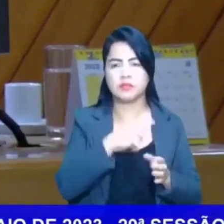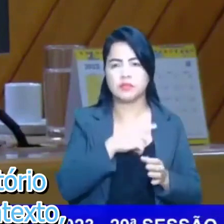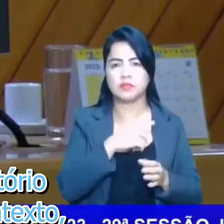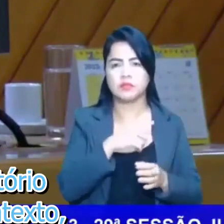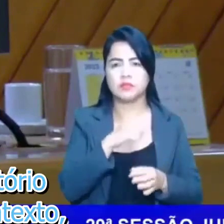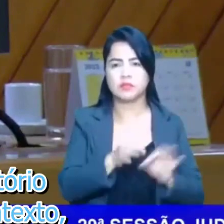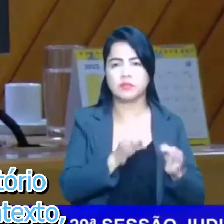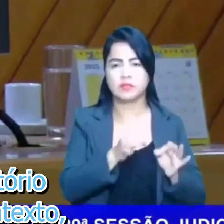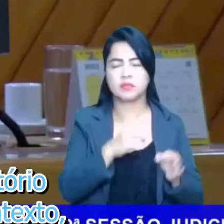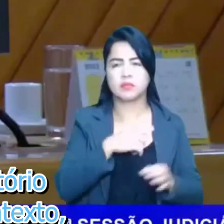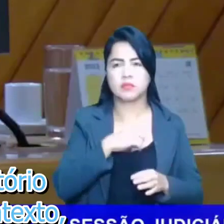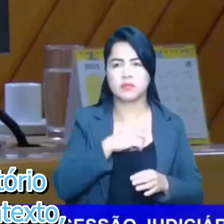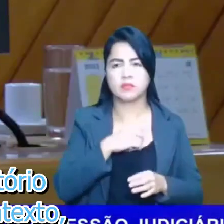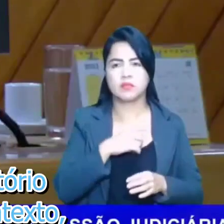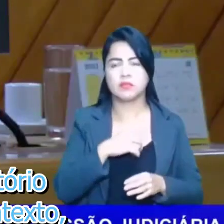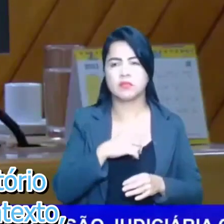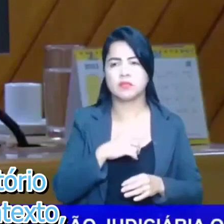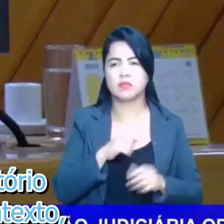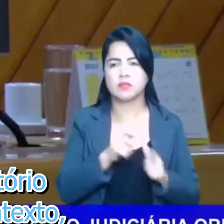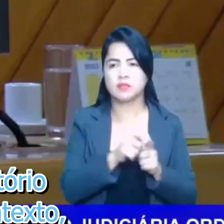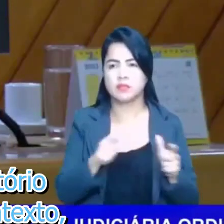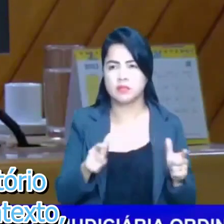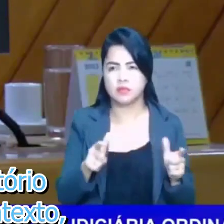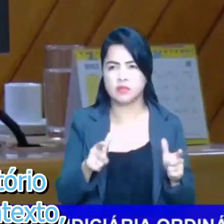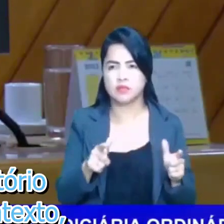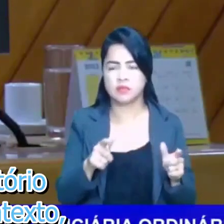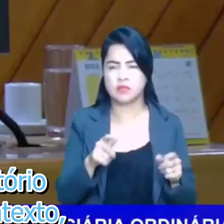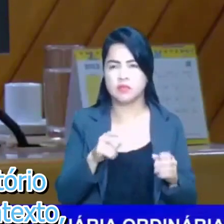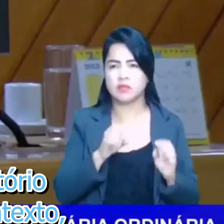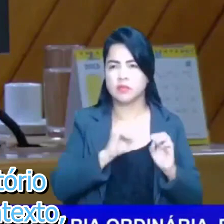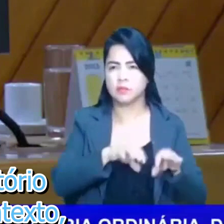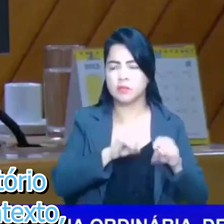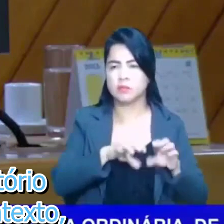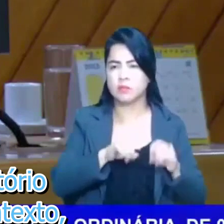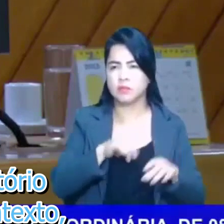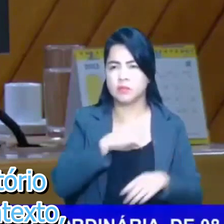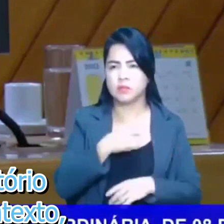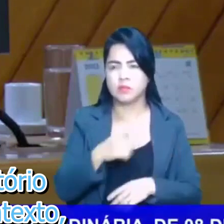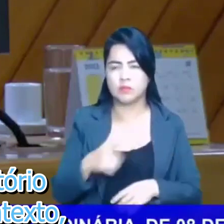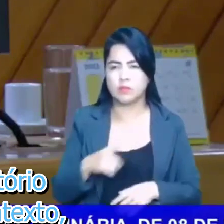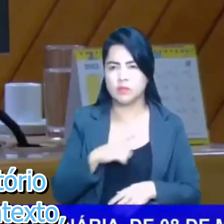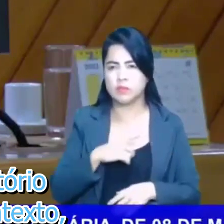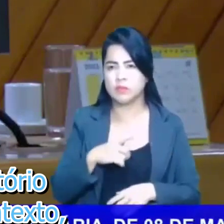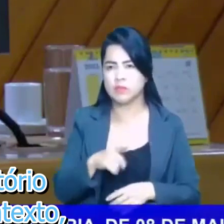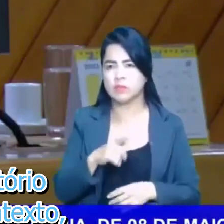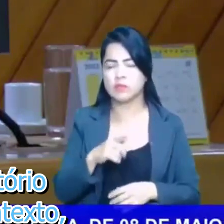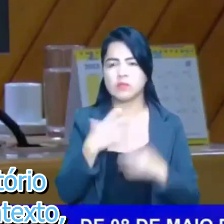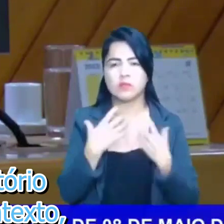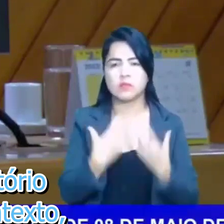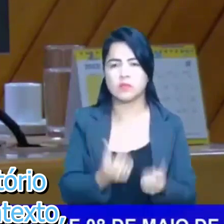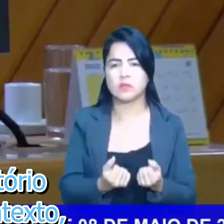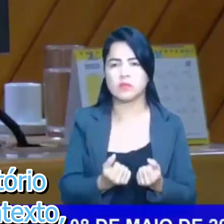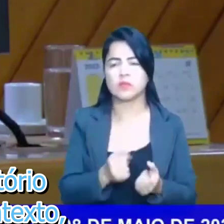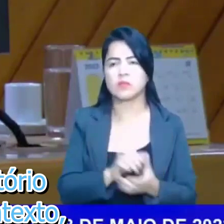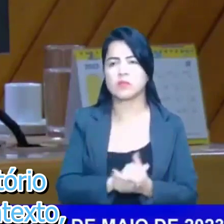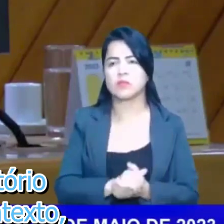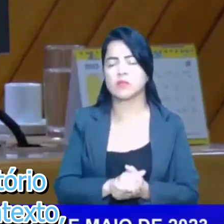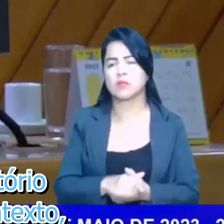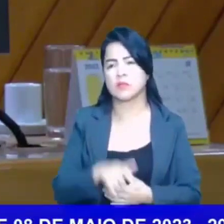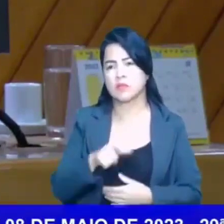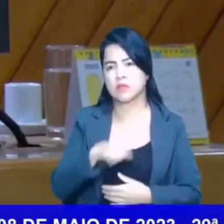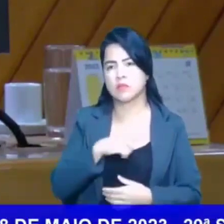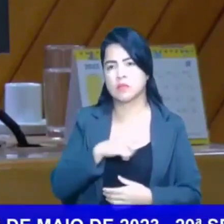permite ampla instrução probatória e não exige laço probatório mínimo para se admitir a demanda. Então,